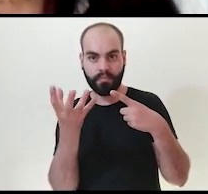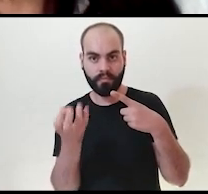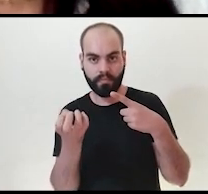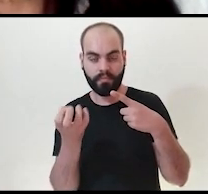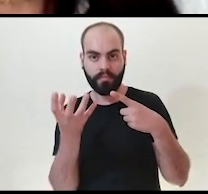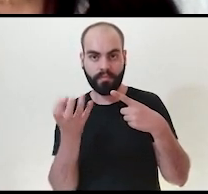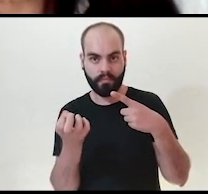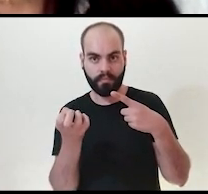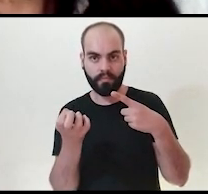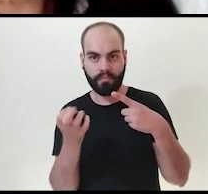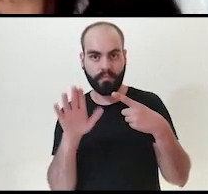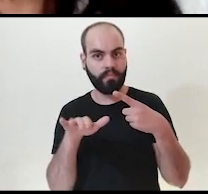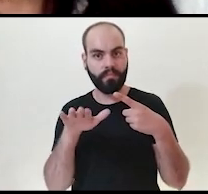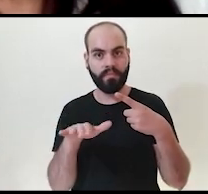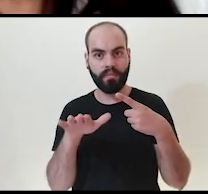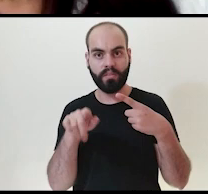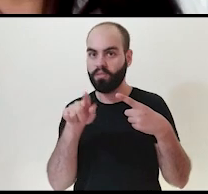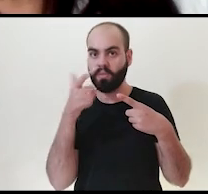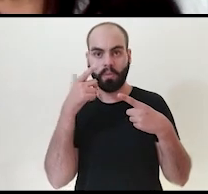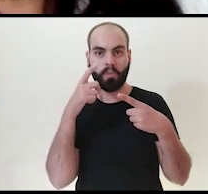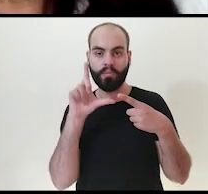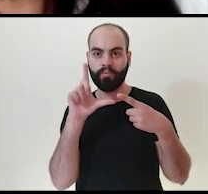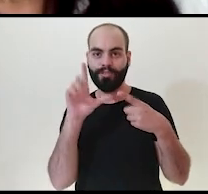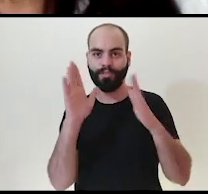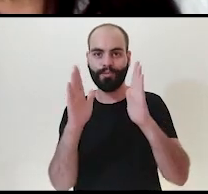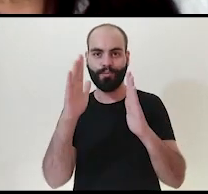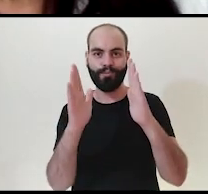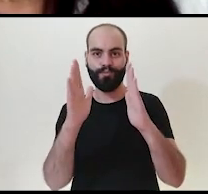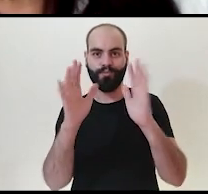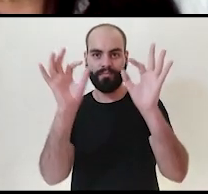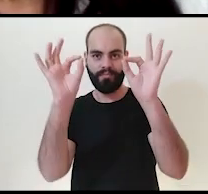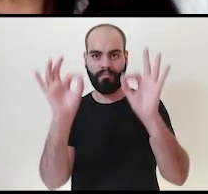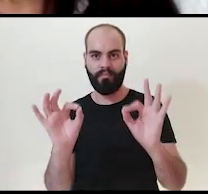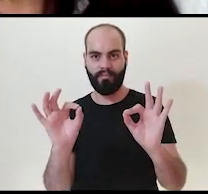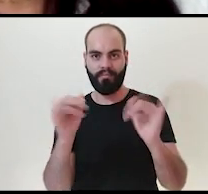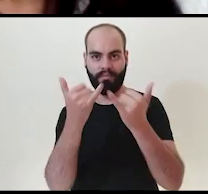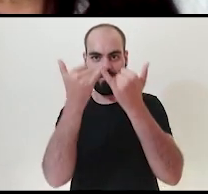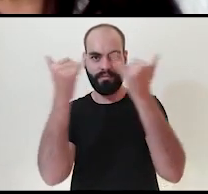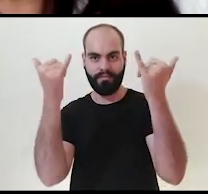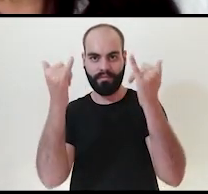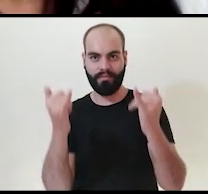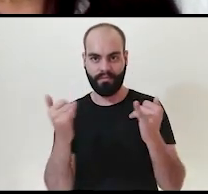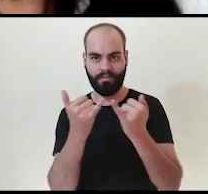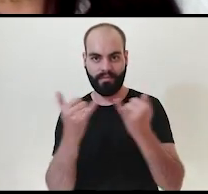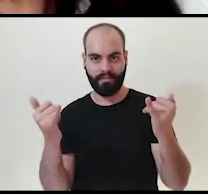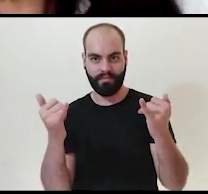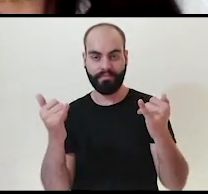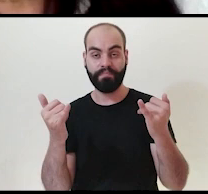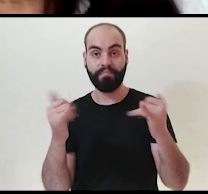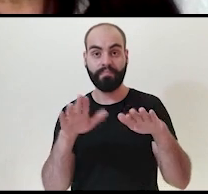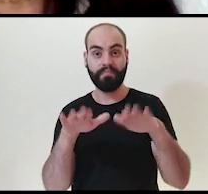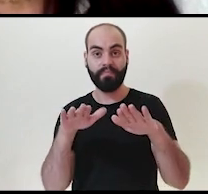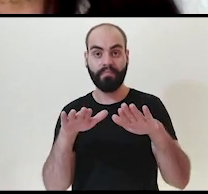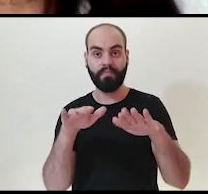ter conseguido fazer a foto com as linhas retas, né? Acontece comigo, inclusive, muitas vezes, porque é o que você falou, às vezes você